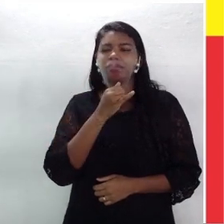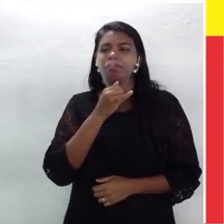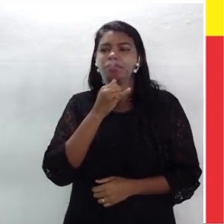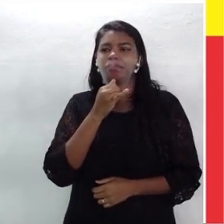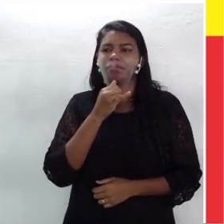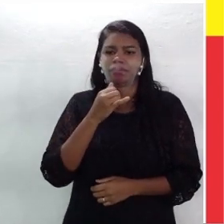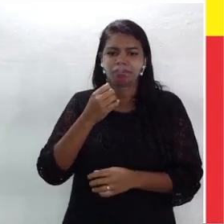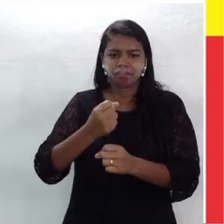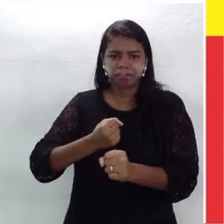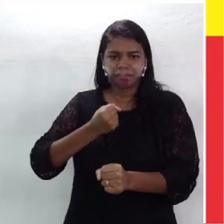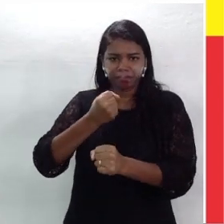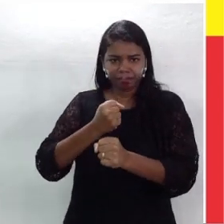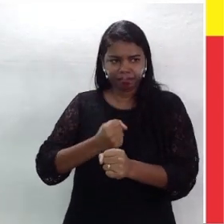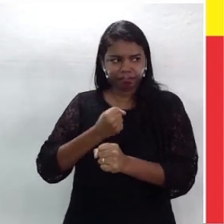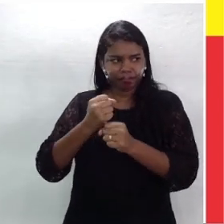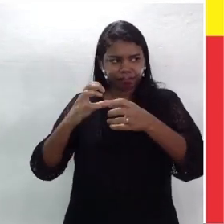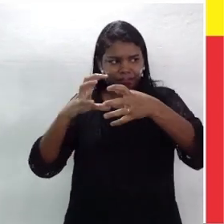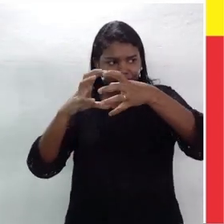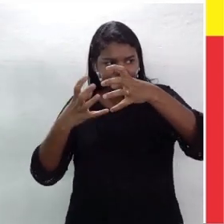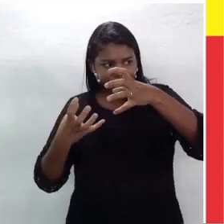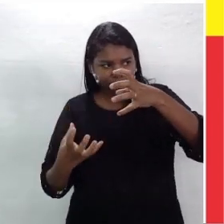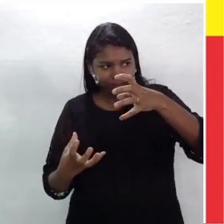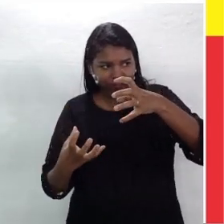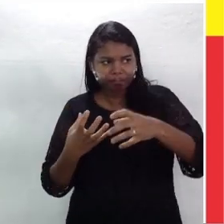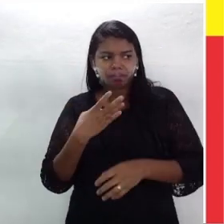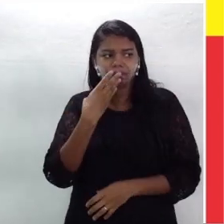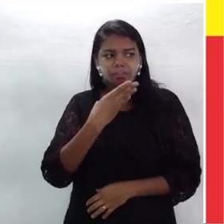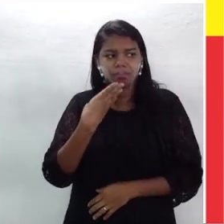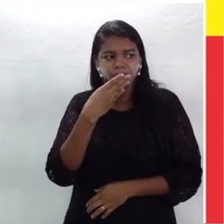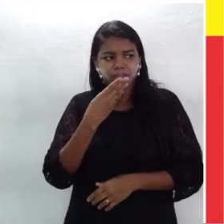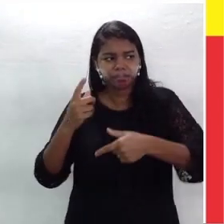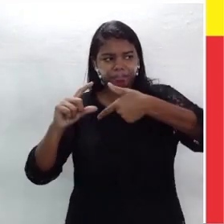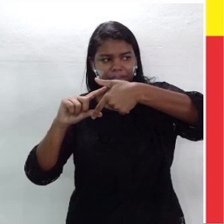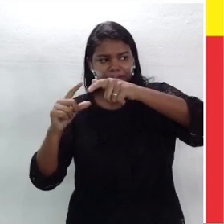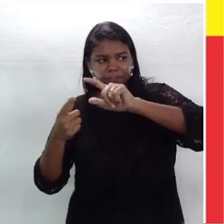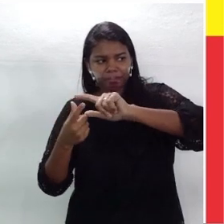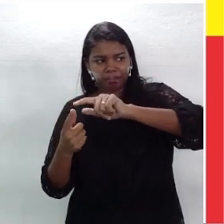para construir um favo de mel, essa figura geométrica é a que